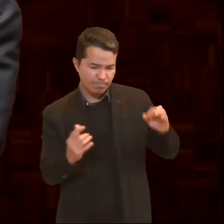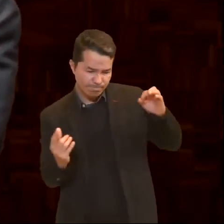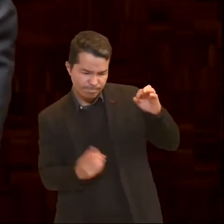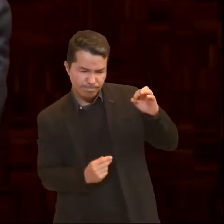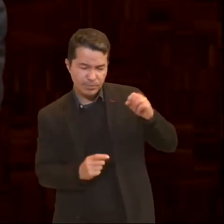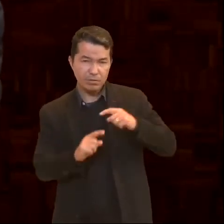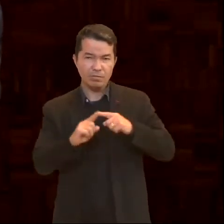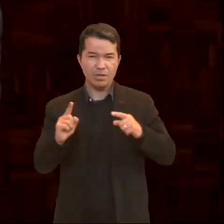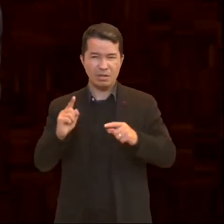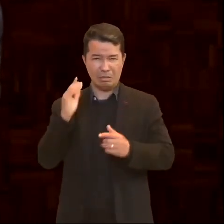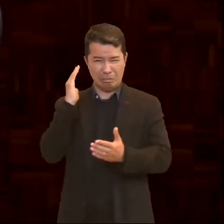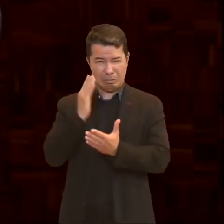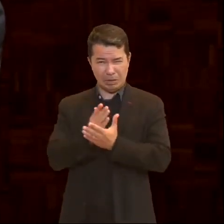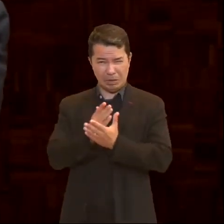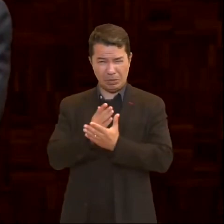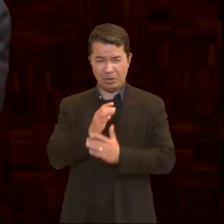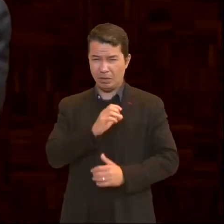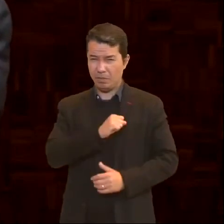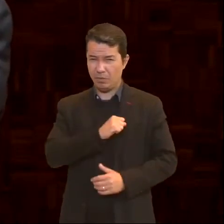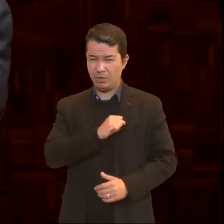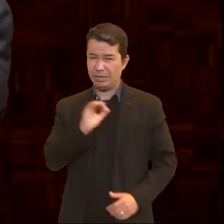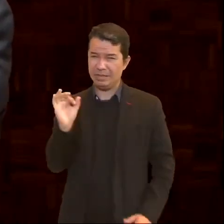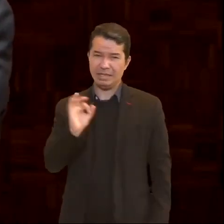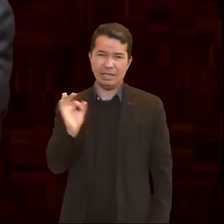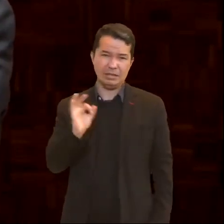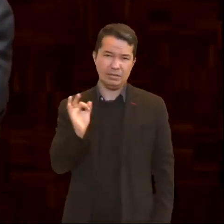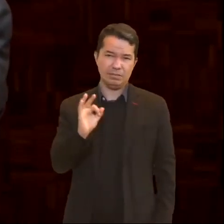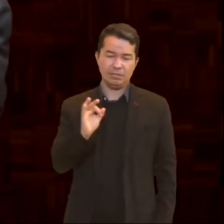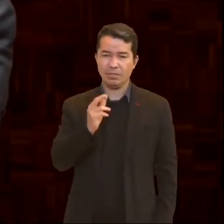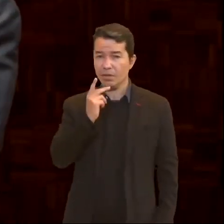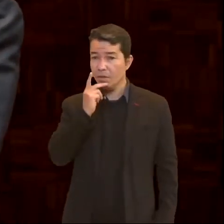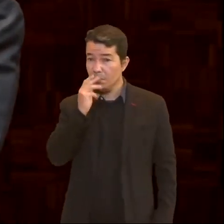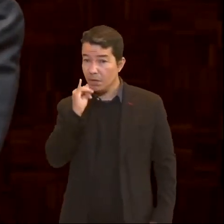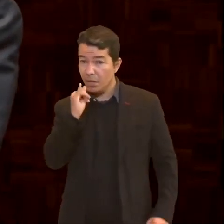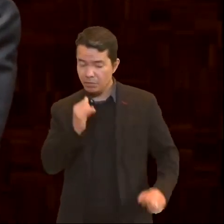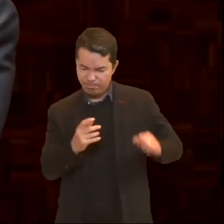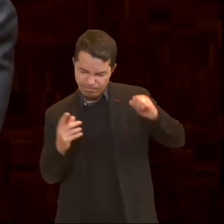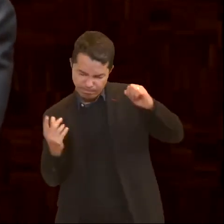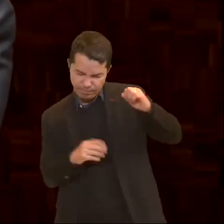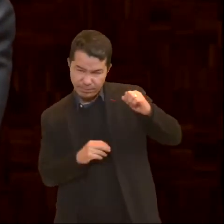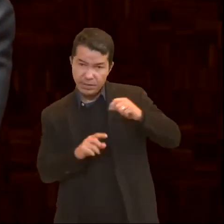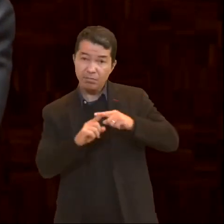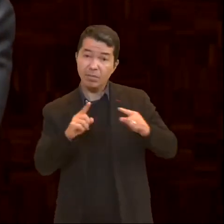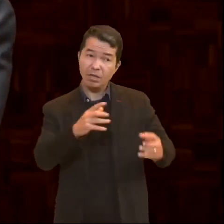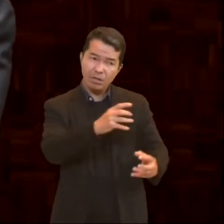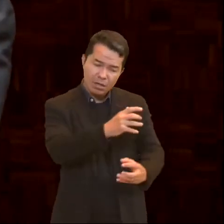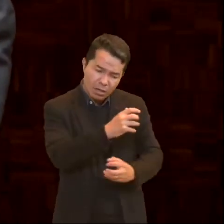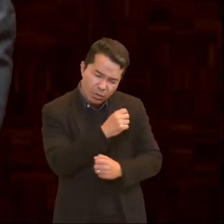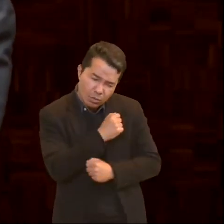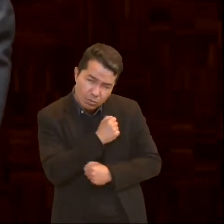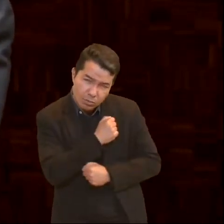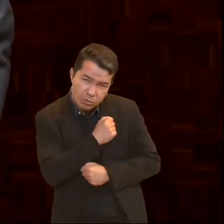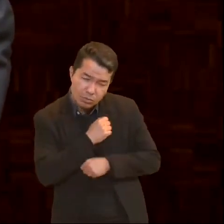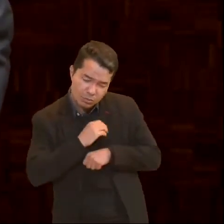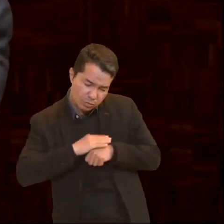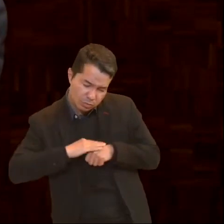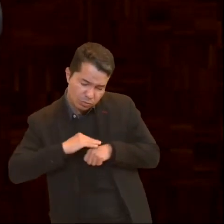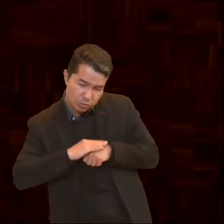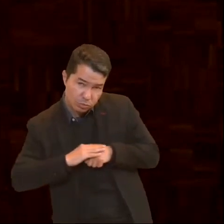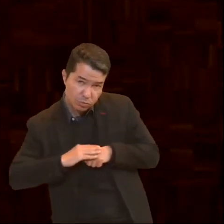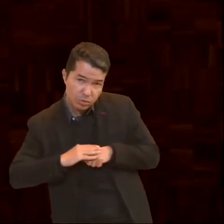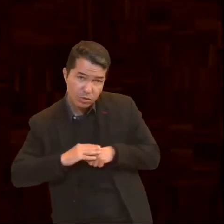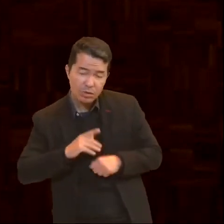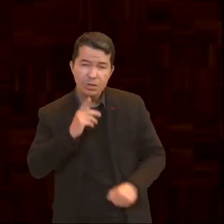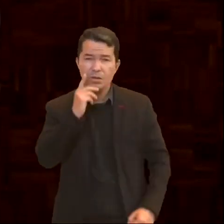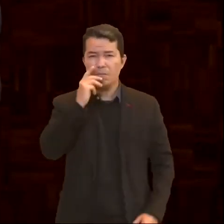amar. O pai disciplina, mas não deixa de acolher. O pai disciplina, mas quando vê